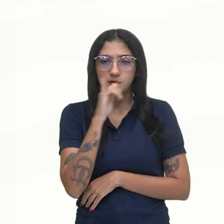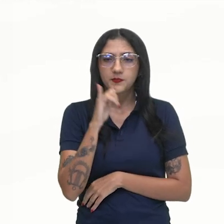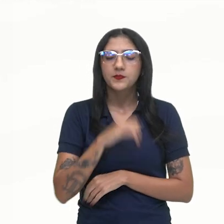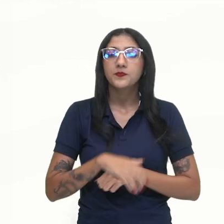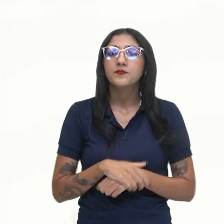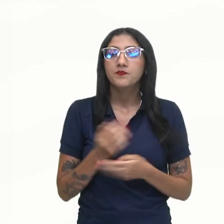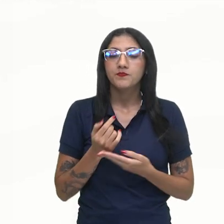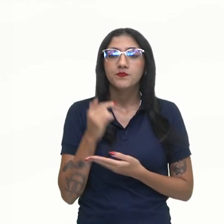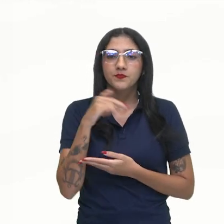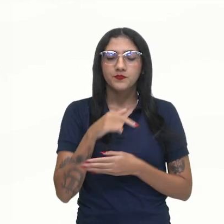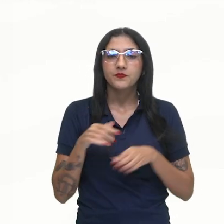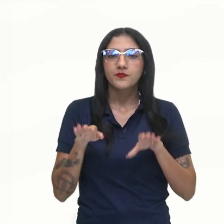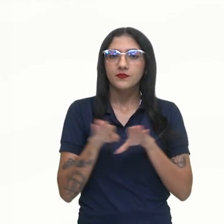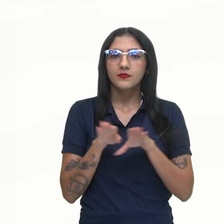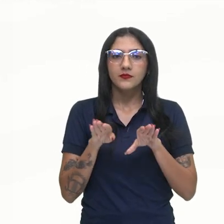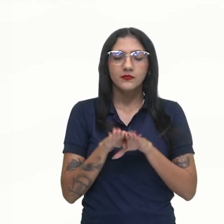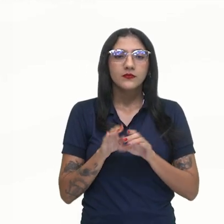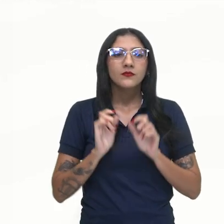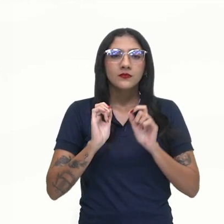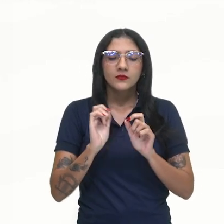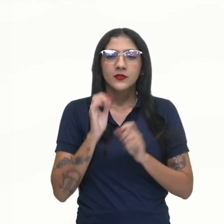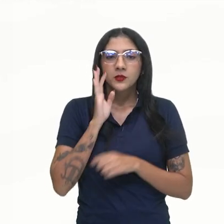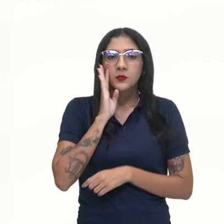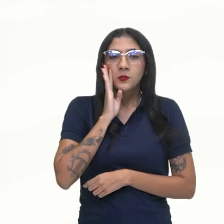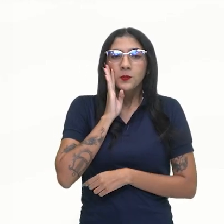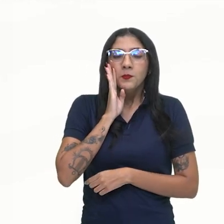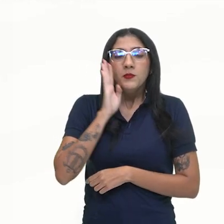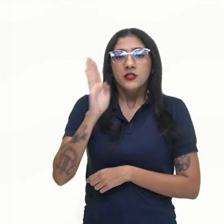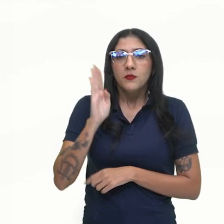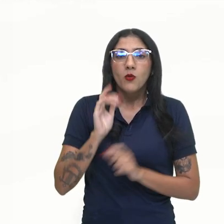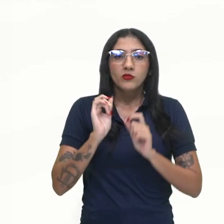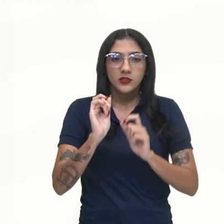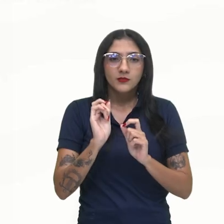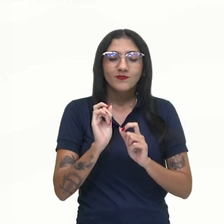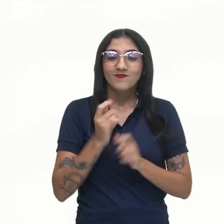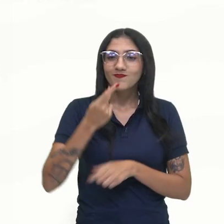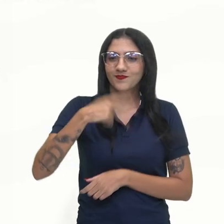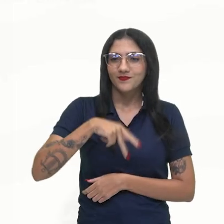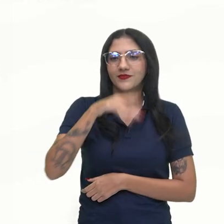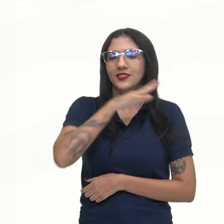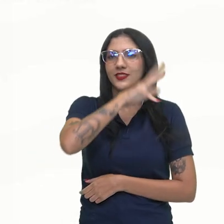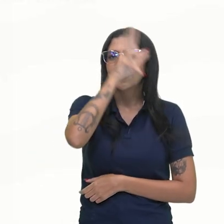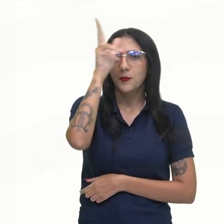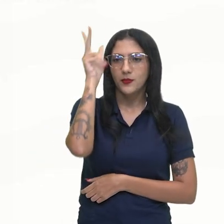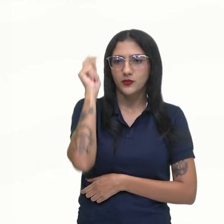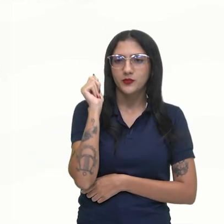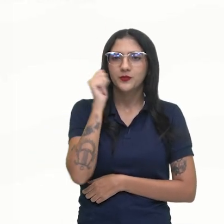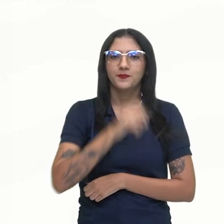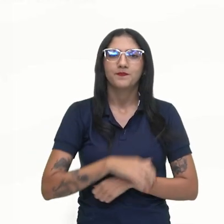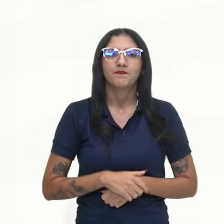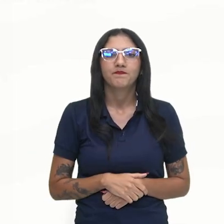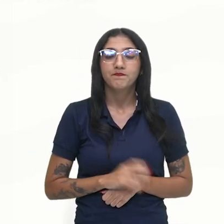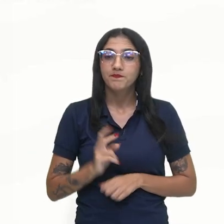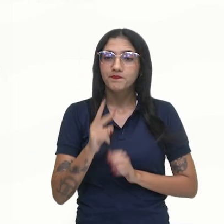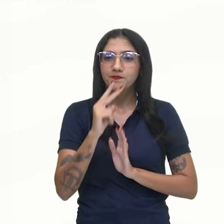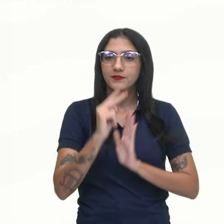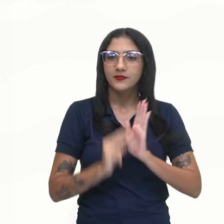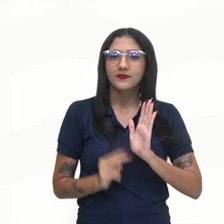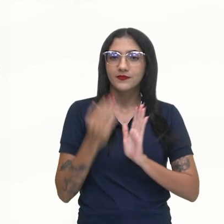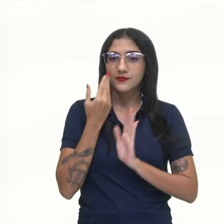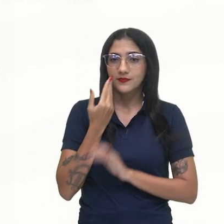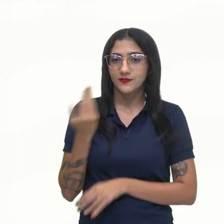ele traz aqui o principal, né, é do Amazonas. Continuando.